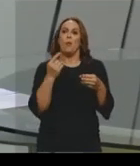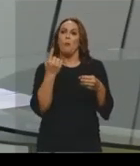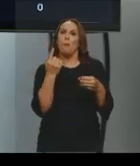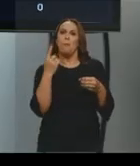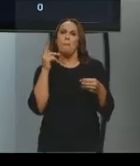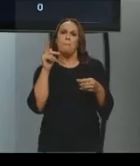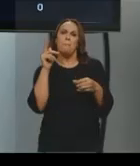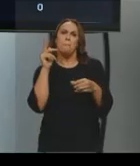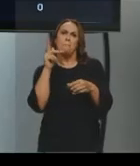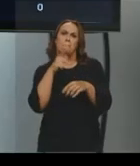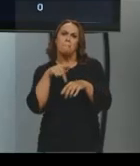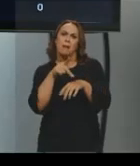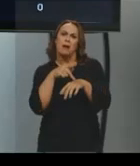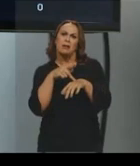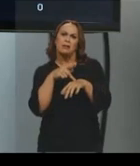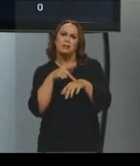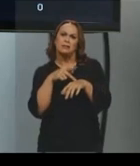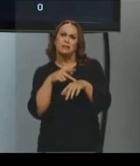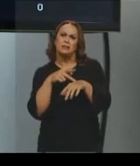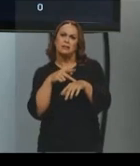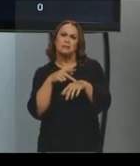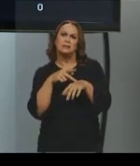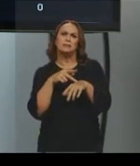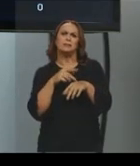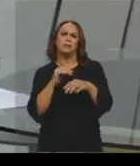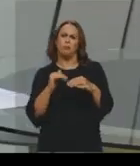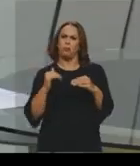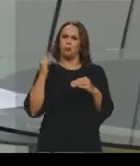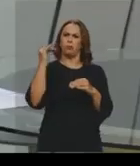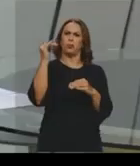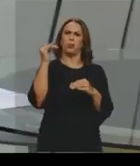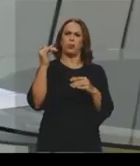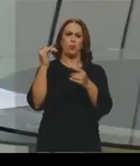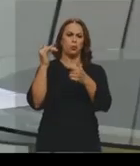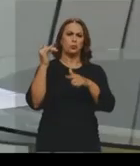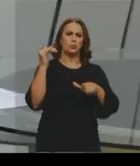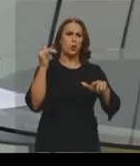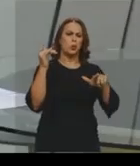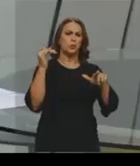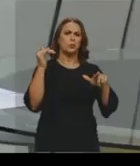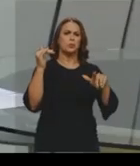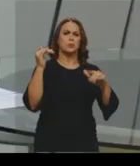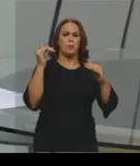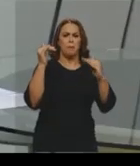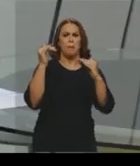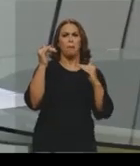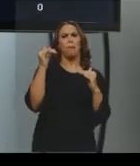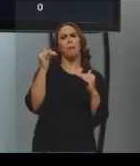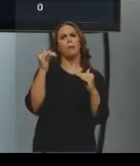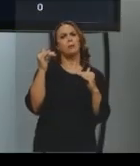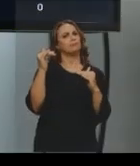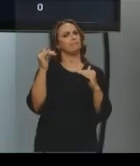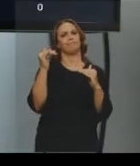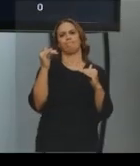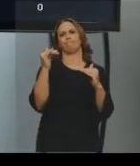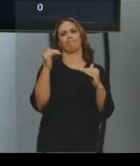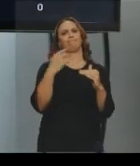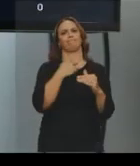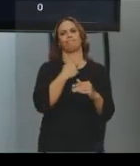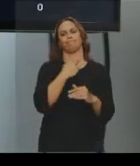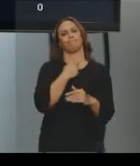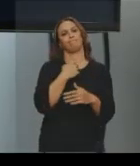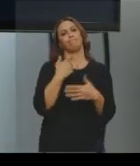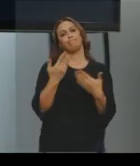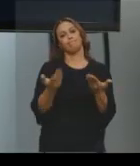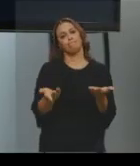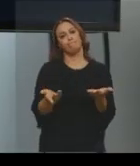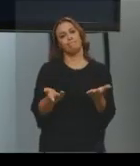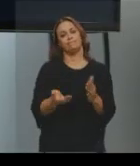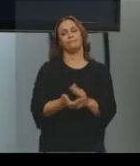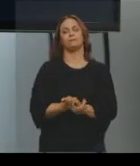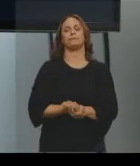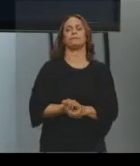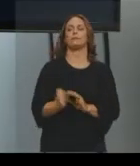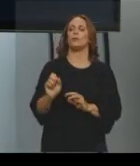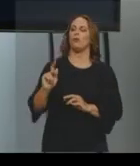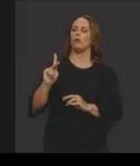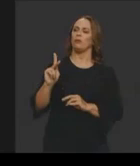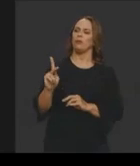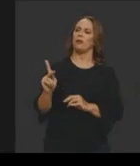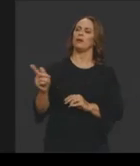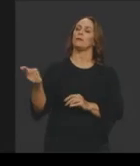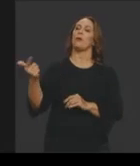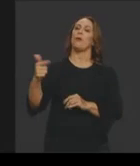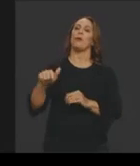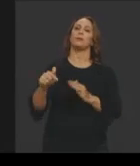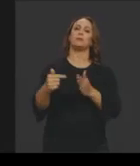uma igualdade de condições, uma igualdade de concorrência entre os membros? Ok, vamos para a próxima. Nossa